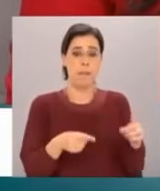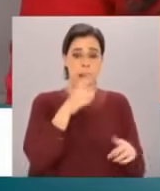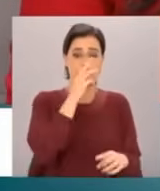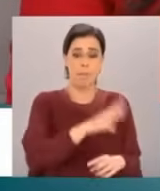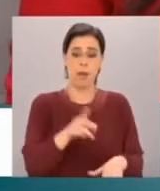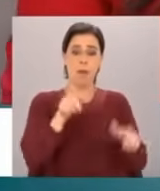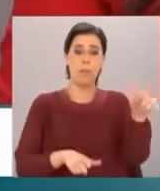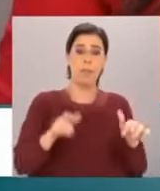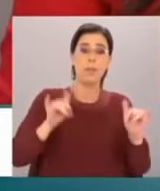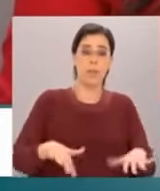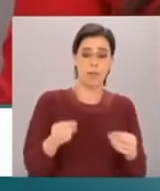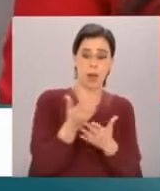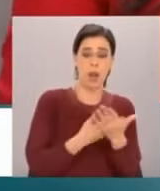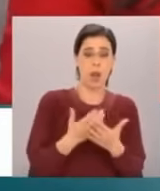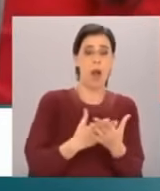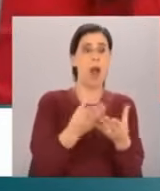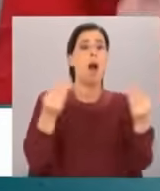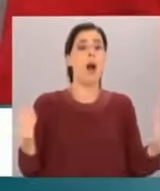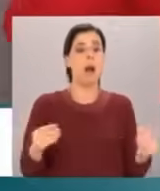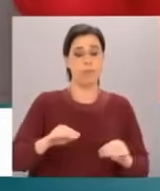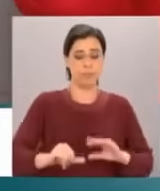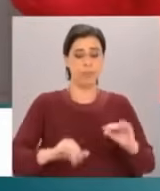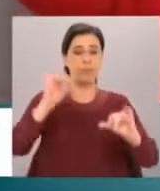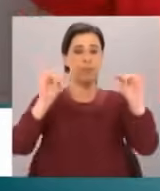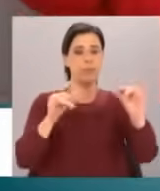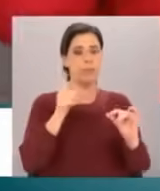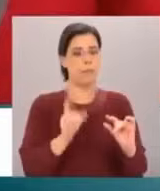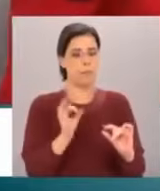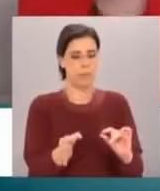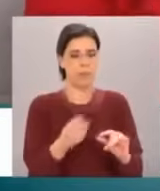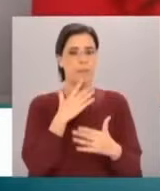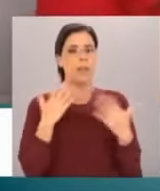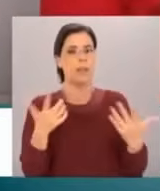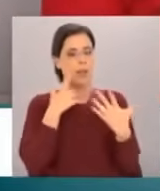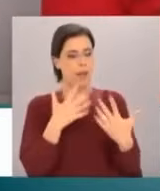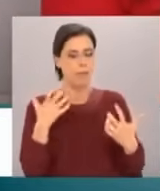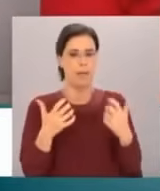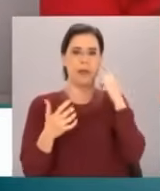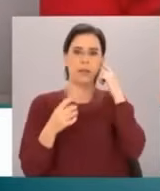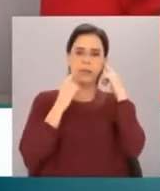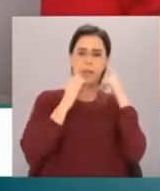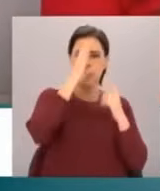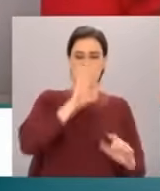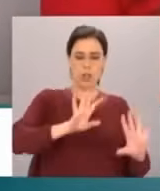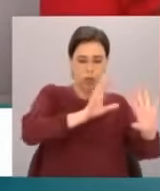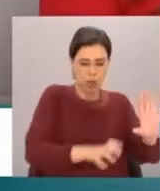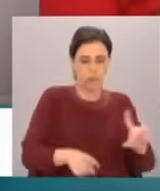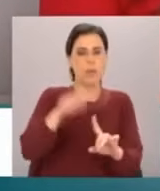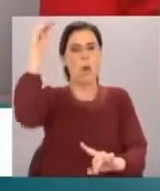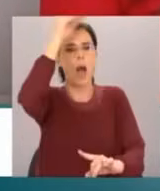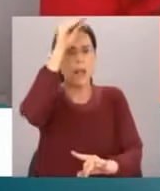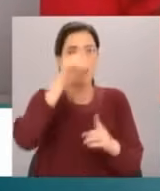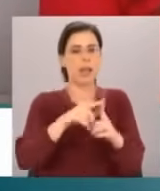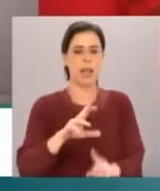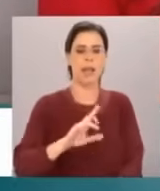de meio milhão de pessoas acabar com a economia Muitas delas localmente vivem disso e tenho grande Impacto Regional combinação sobretudo nas zonas Valente